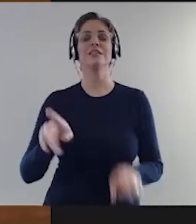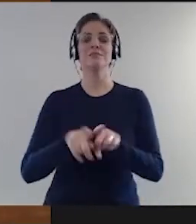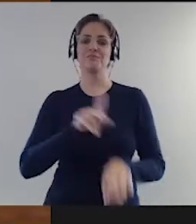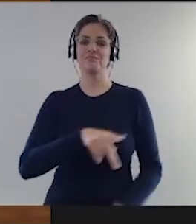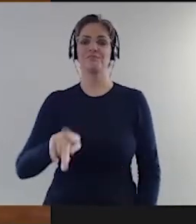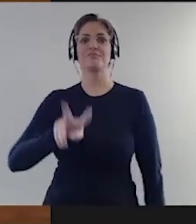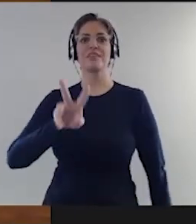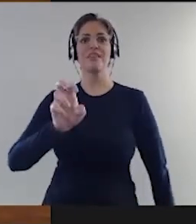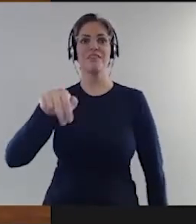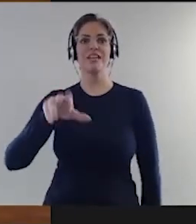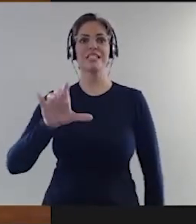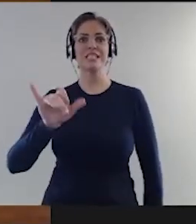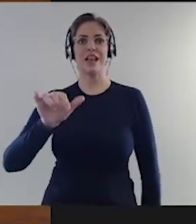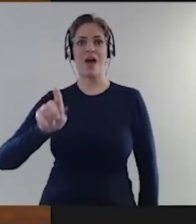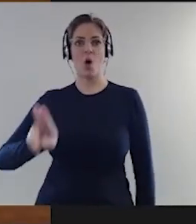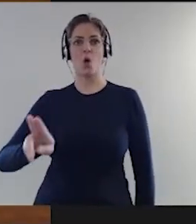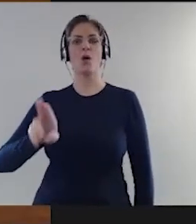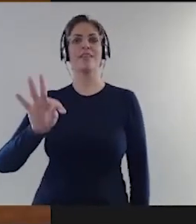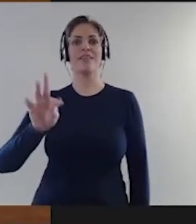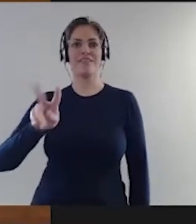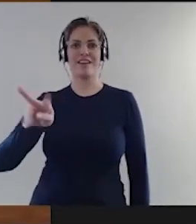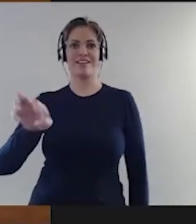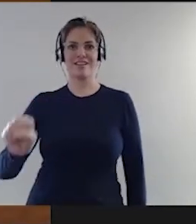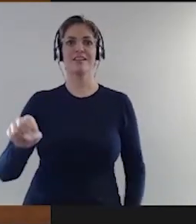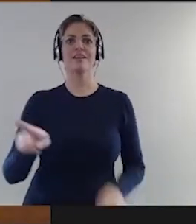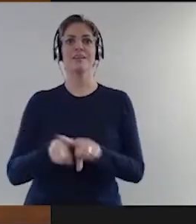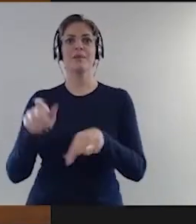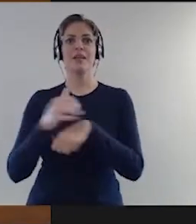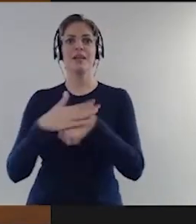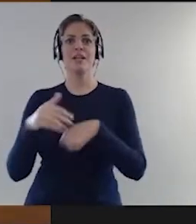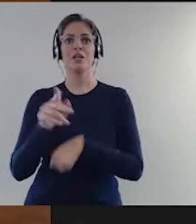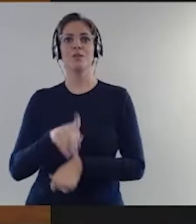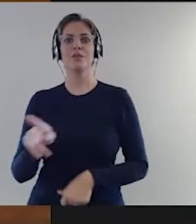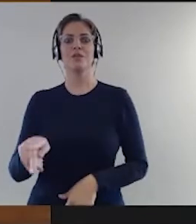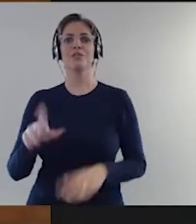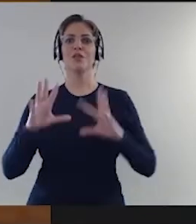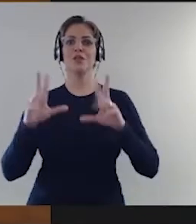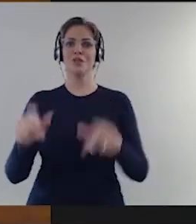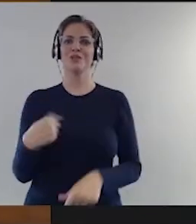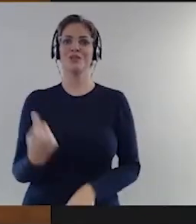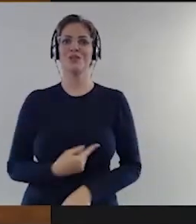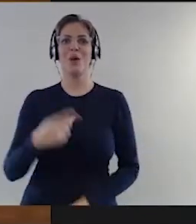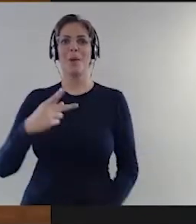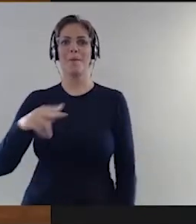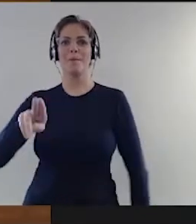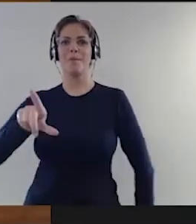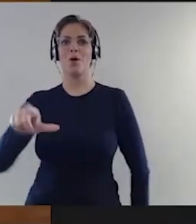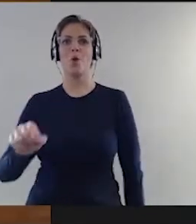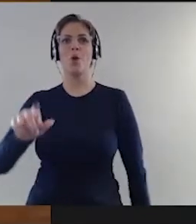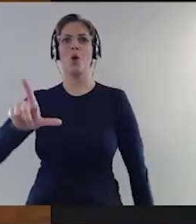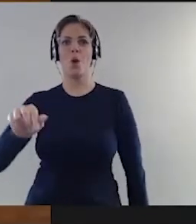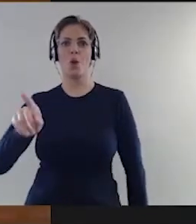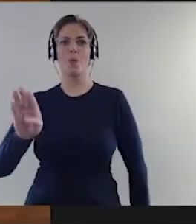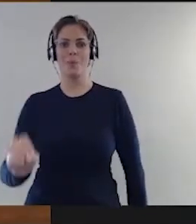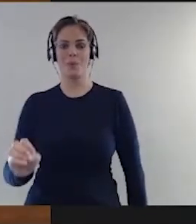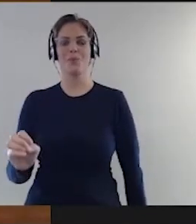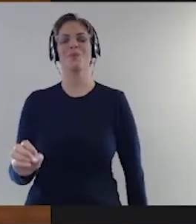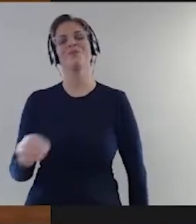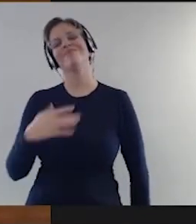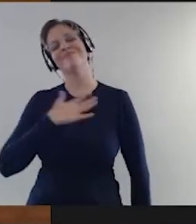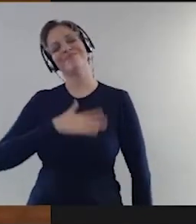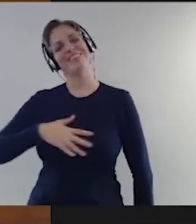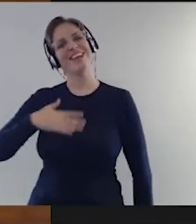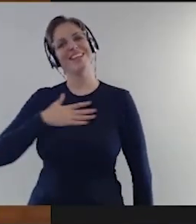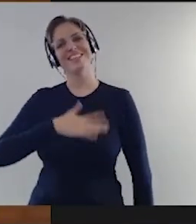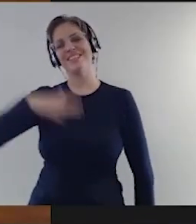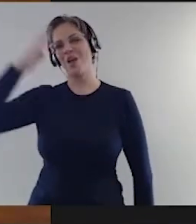Venceslau Tavares e nosso querido professor de todos nós, professor Paulo Lobo. É uma imensa